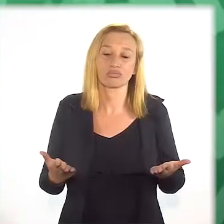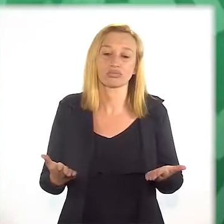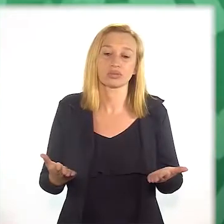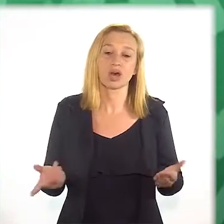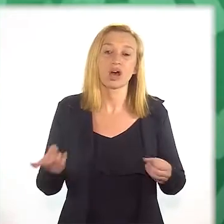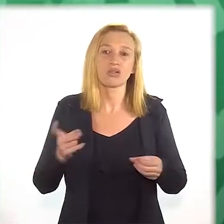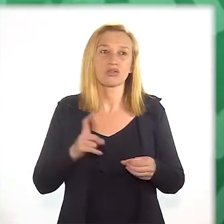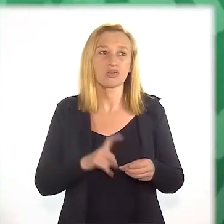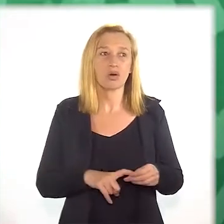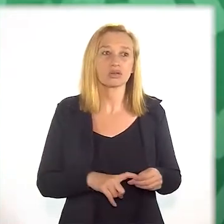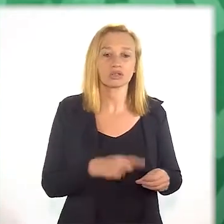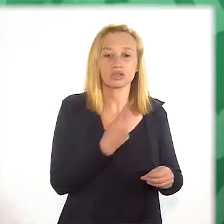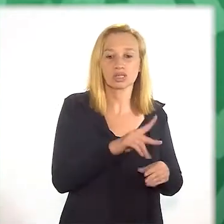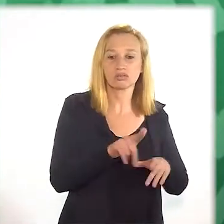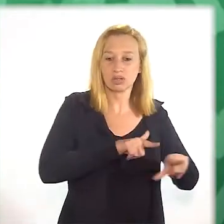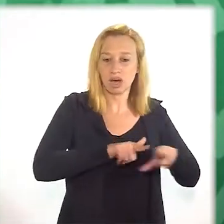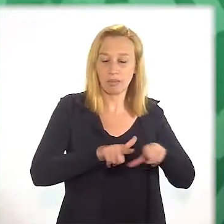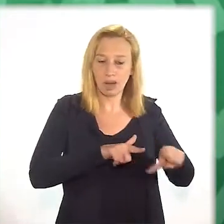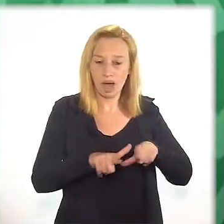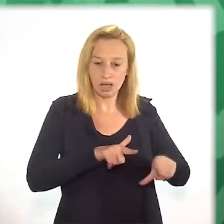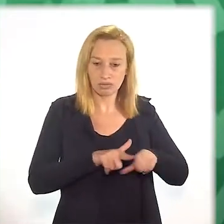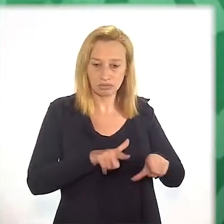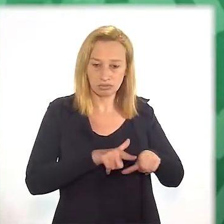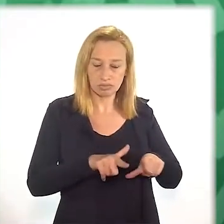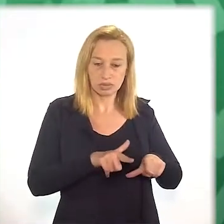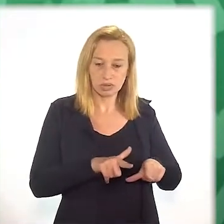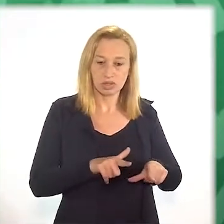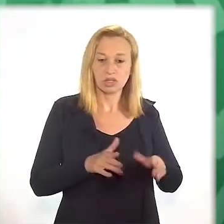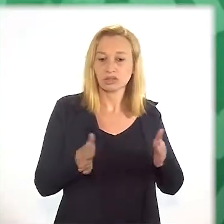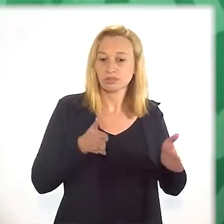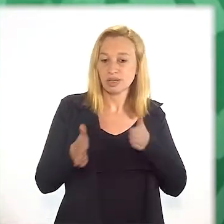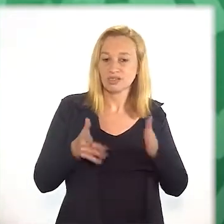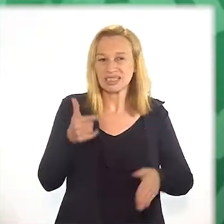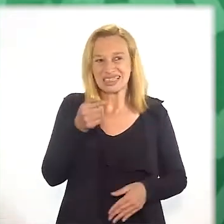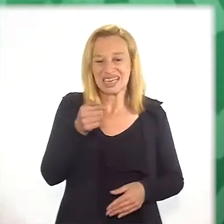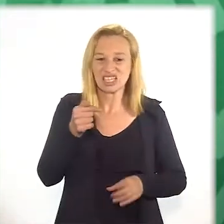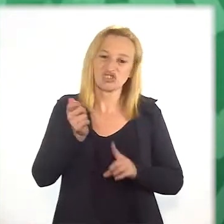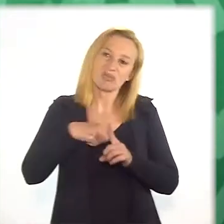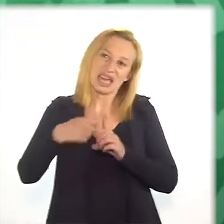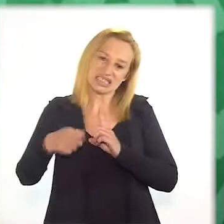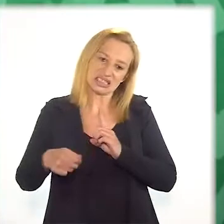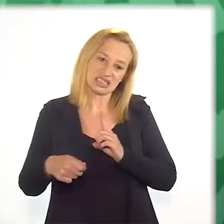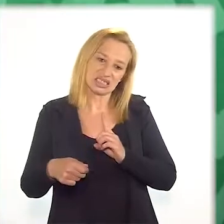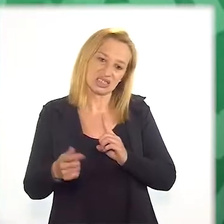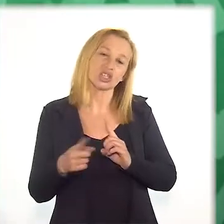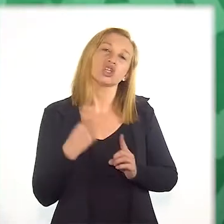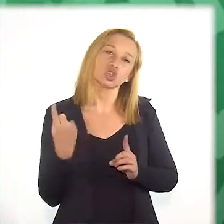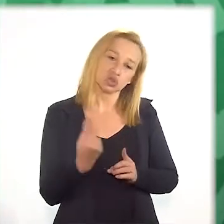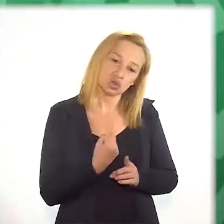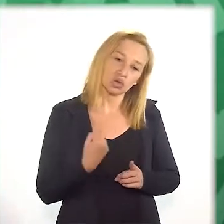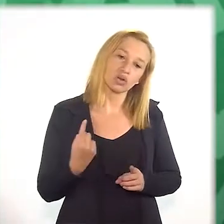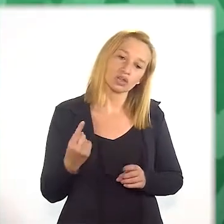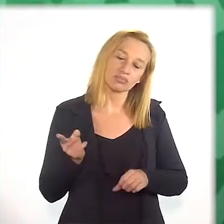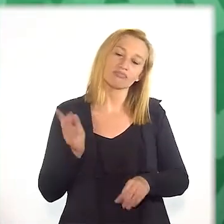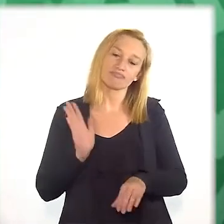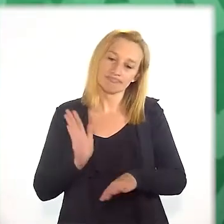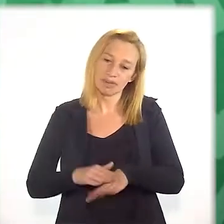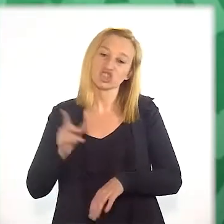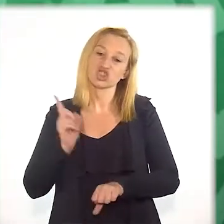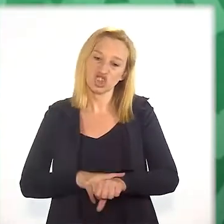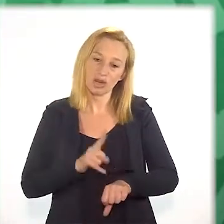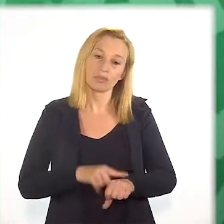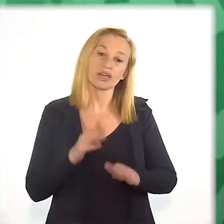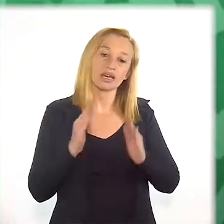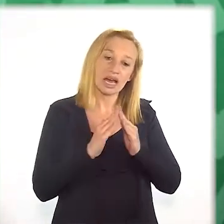teve em consultório, nas suas pesquisas, em relação a esse período aí de 7 meses que a gente ficou mais tempo em casa,